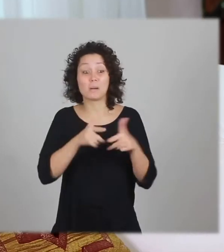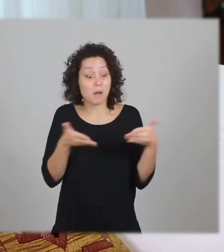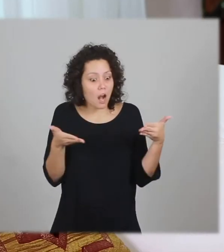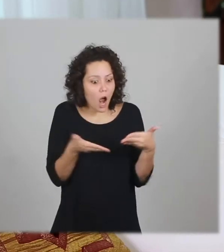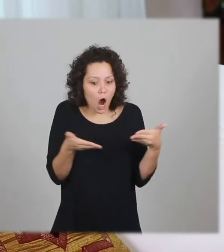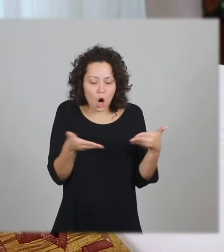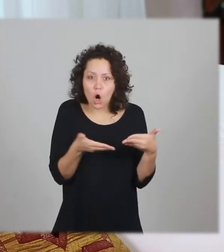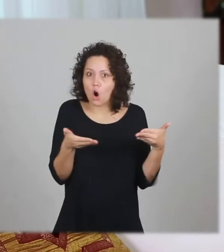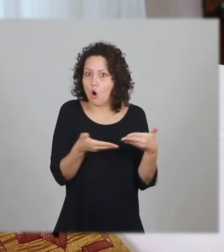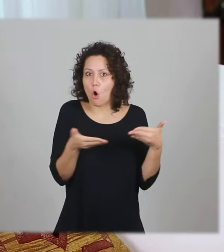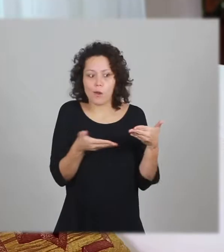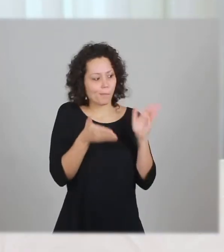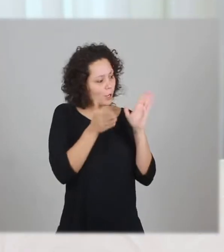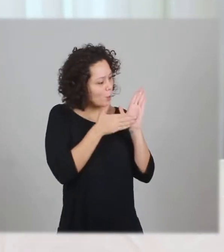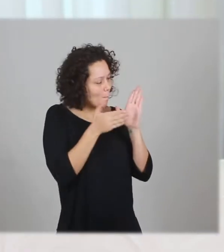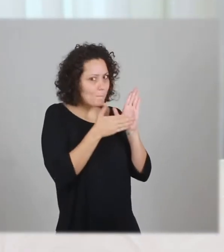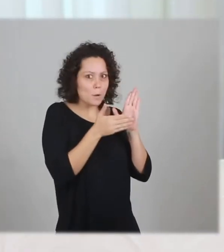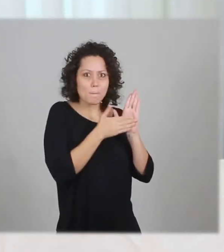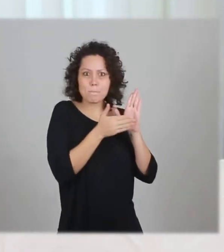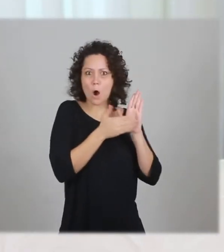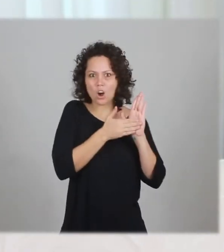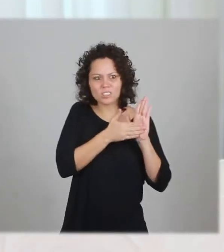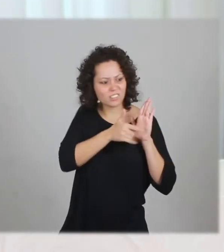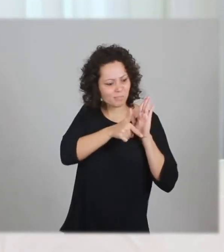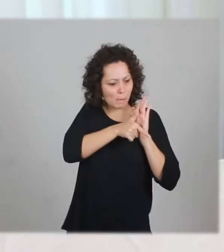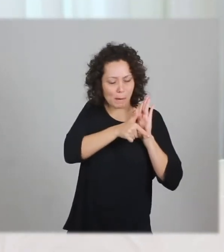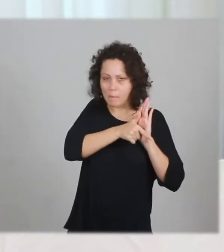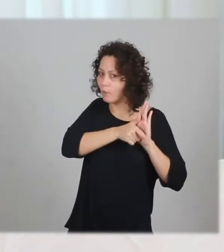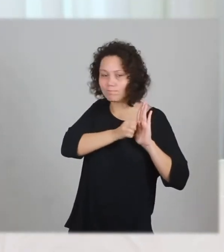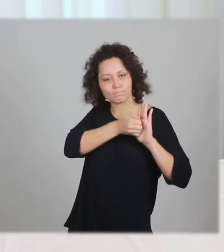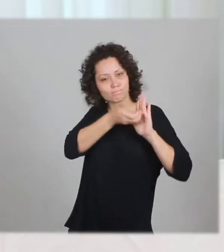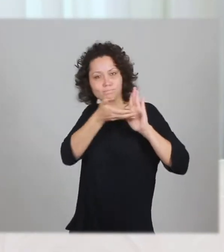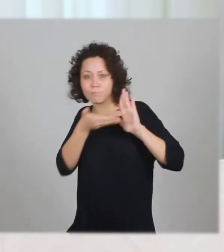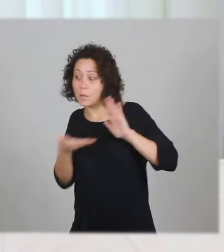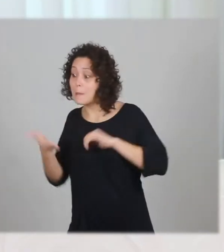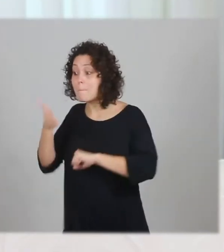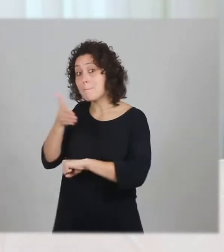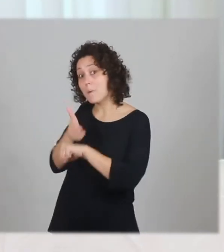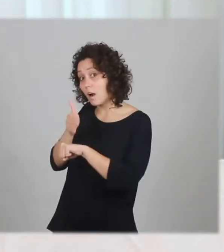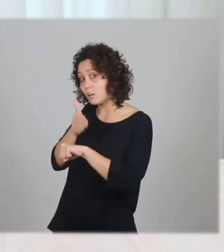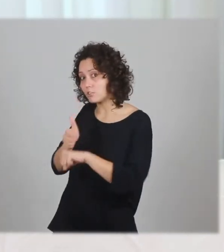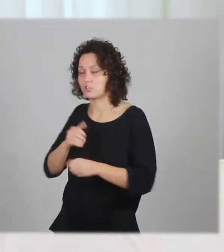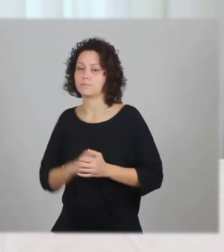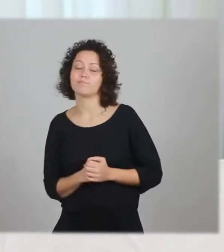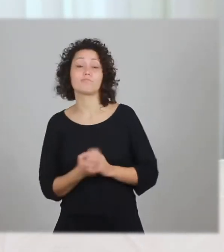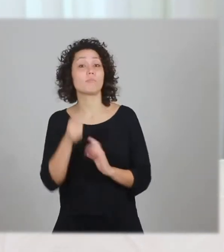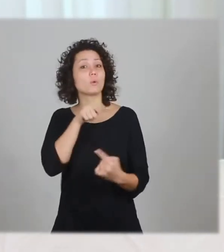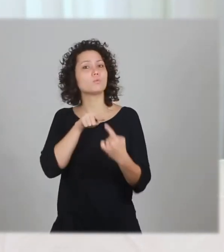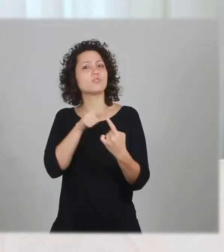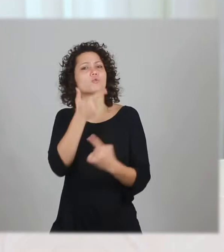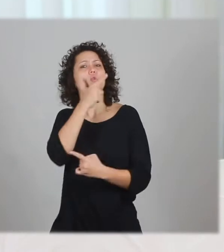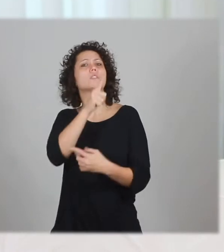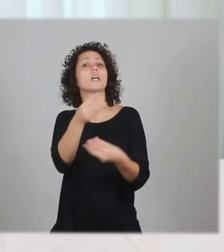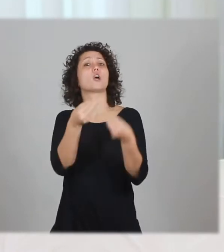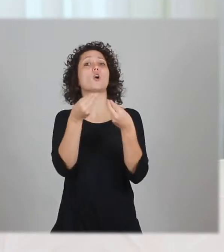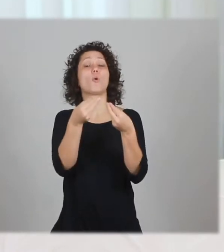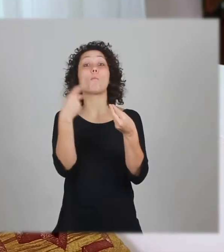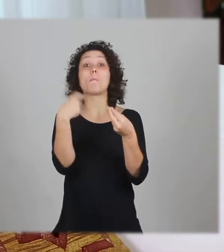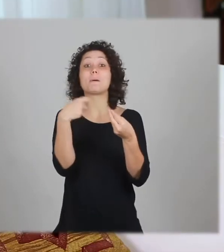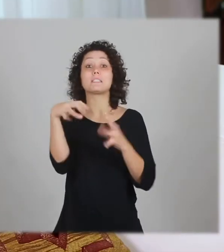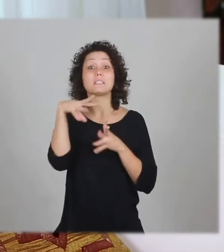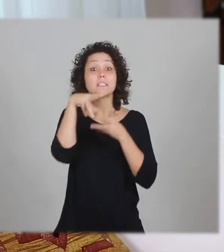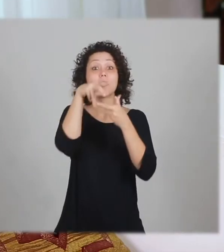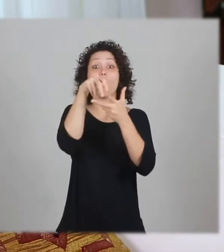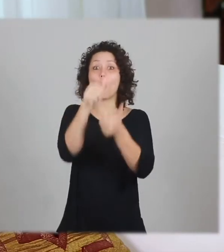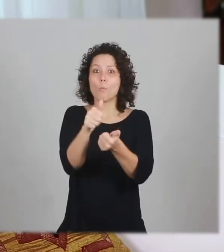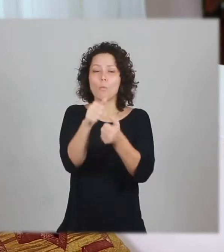que as propostas saiam do papel. Agora, como podemos alcançar esses objetivos? É necessário que haja uma parceria global,